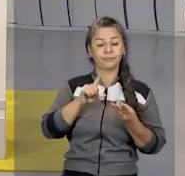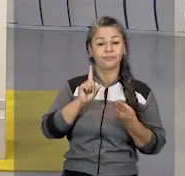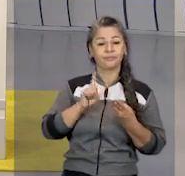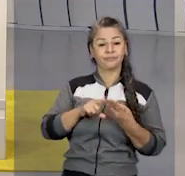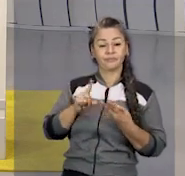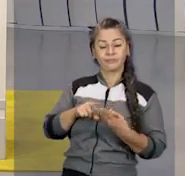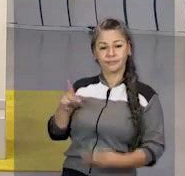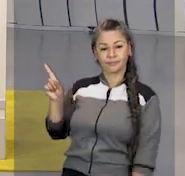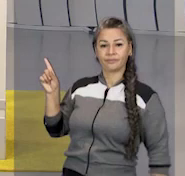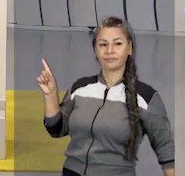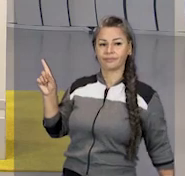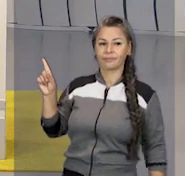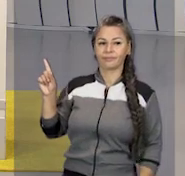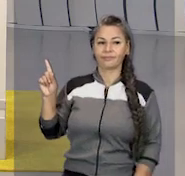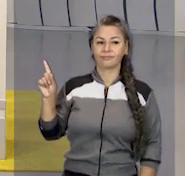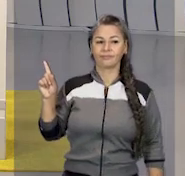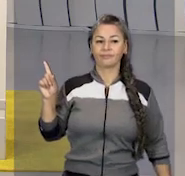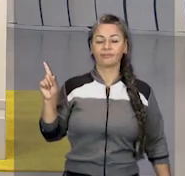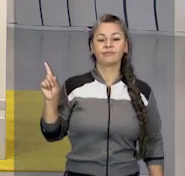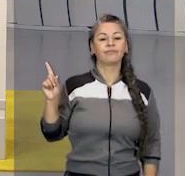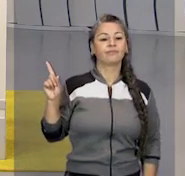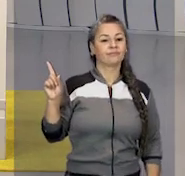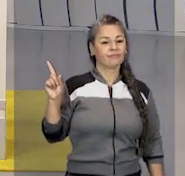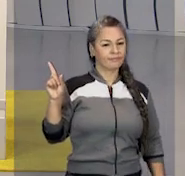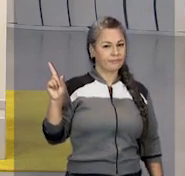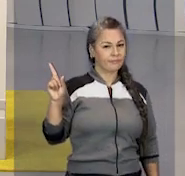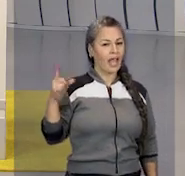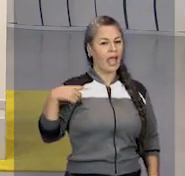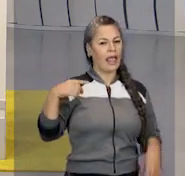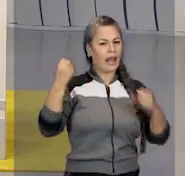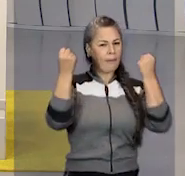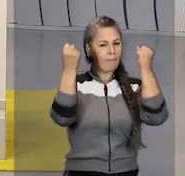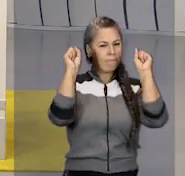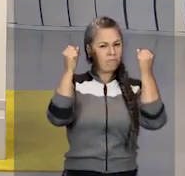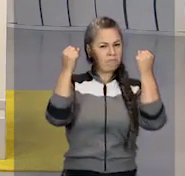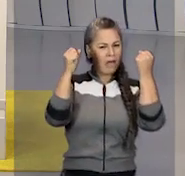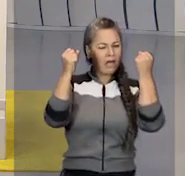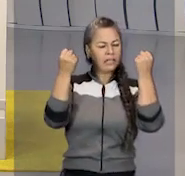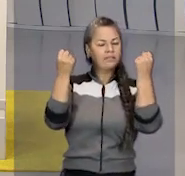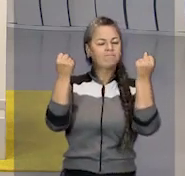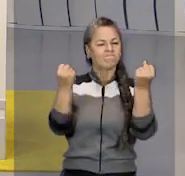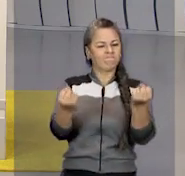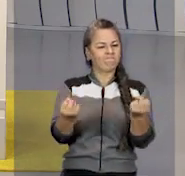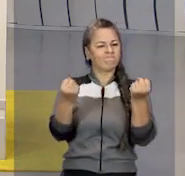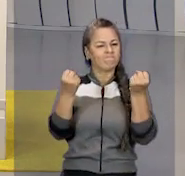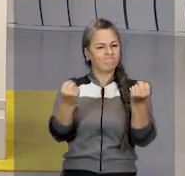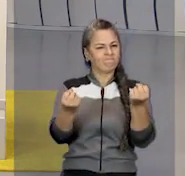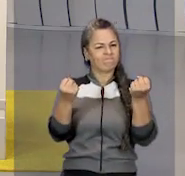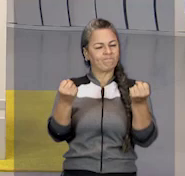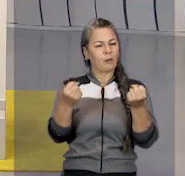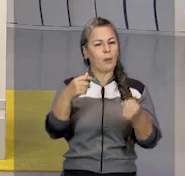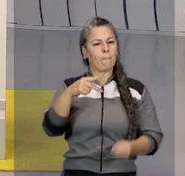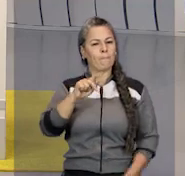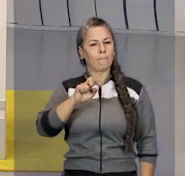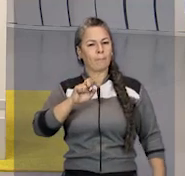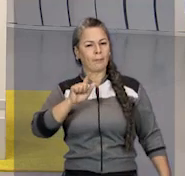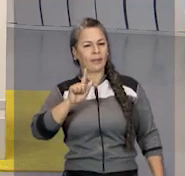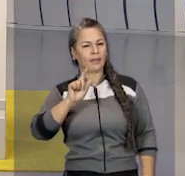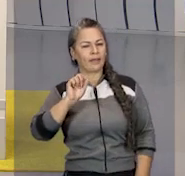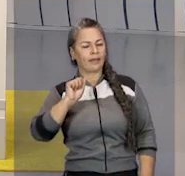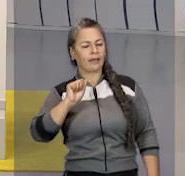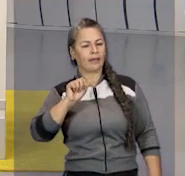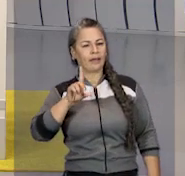então, no caso ali, quando ele fala, né, que ela malha pegadona, ela quer dizer, né, que ela está